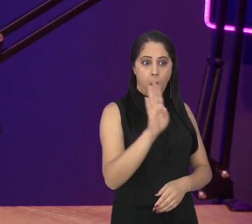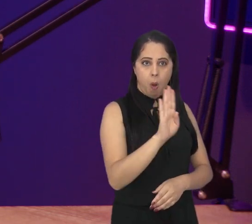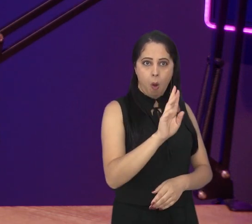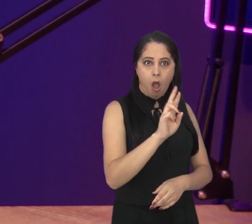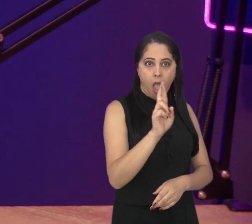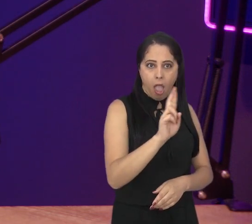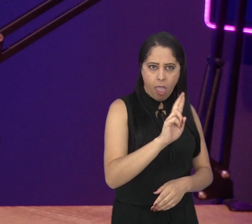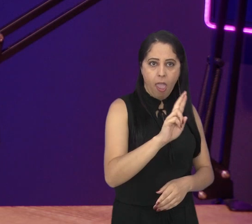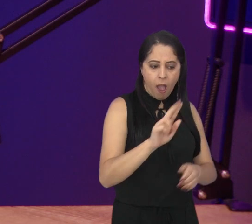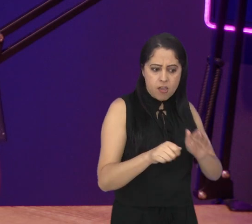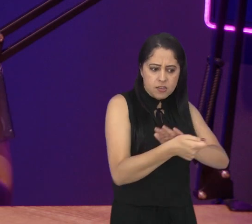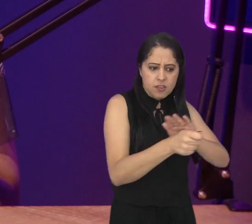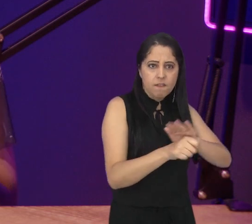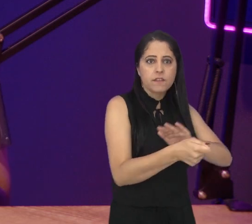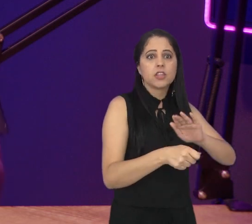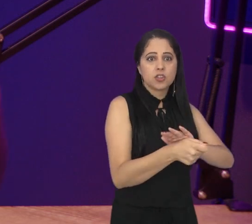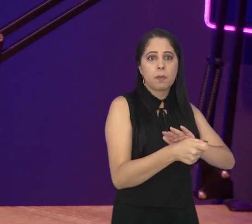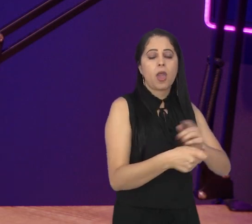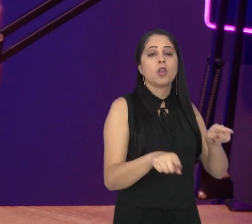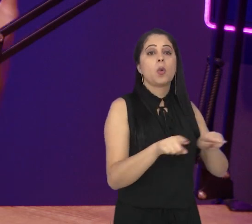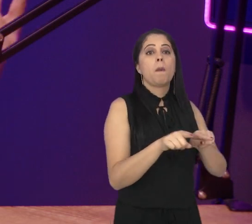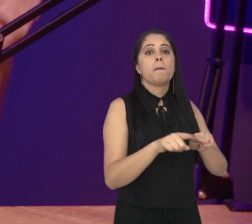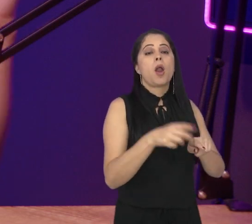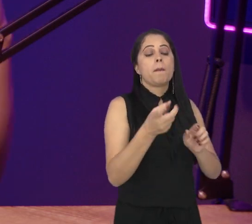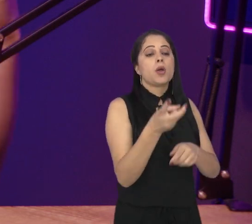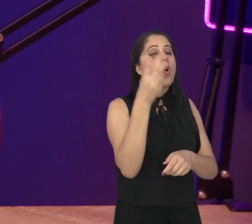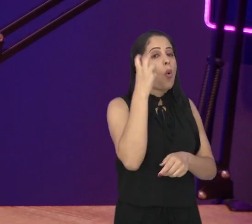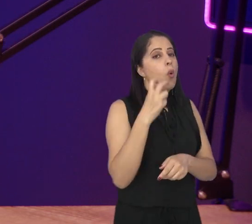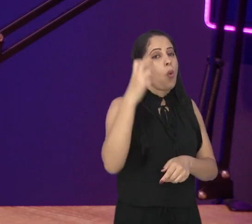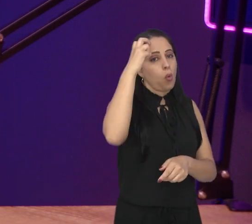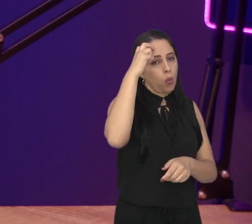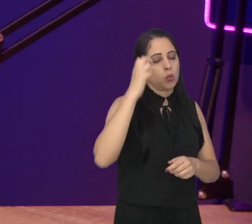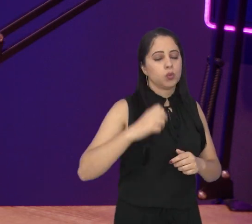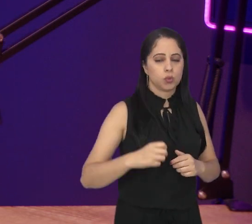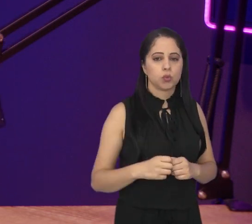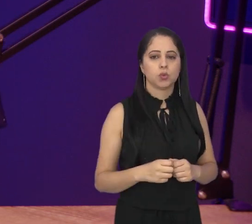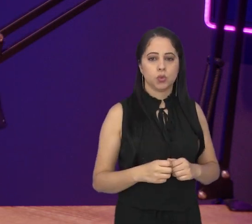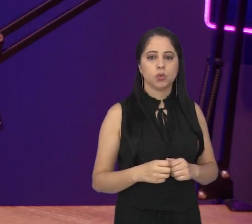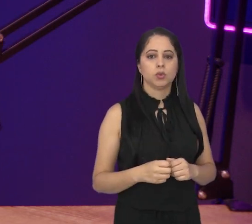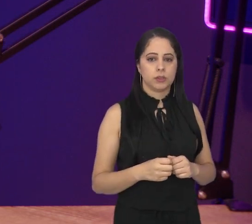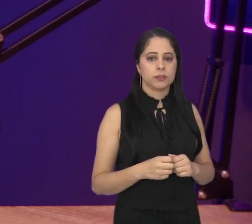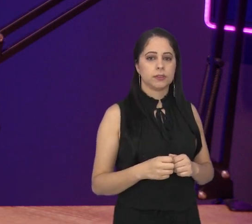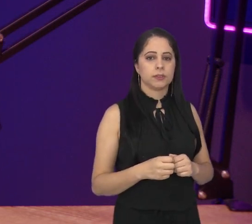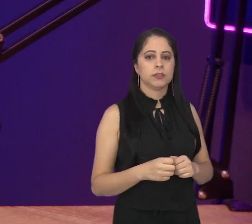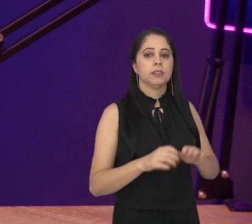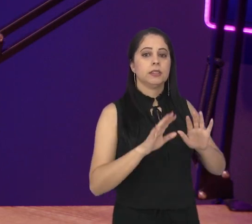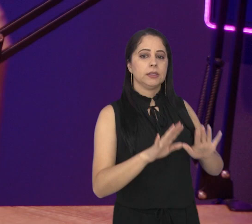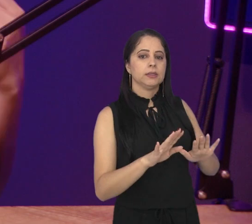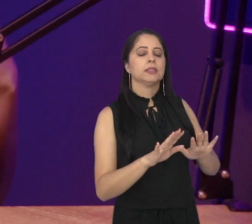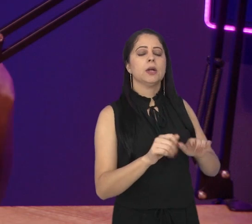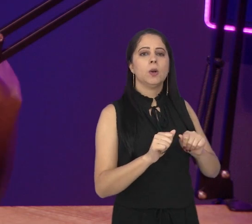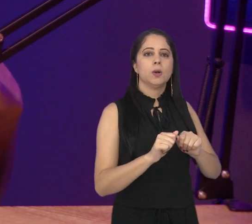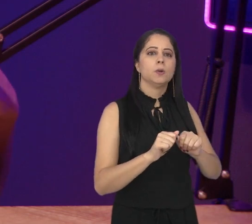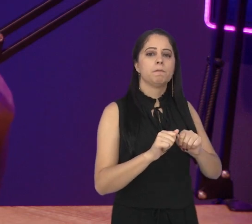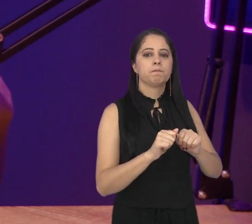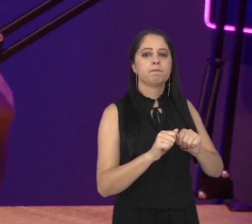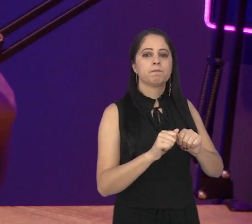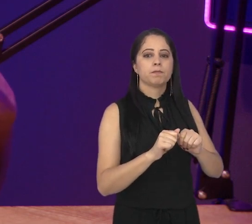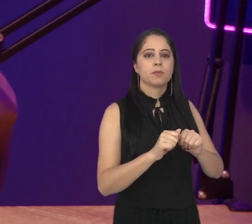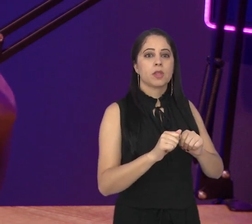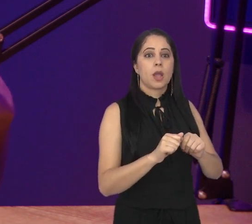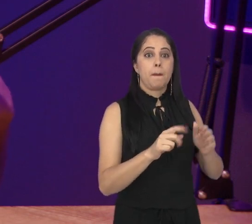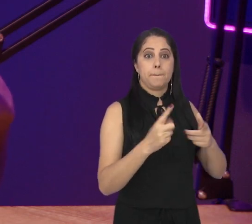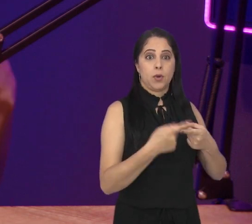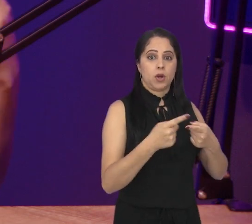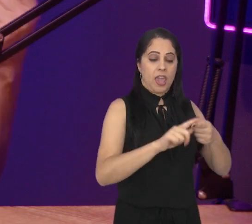bilhões. Então, de dólares? De reais, 25 milhões, convertendo pro real. 25 bilhões de reais, que foi,